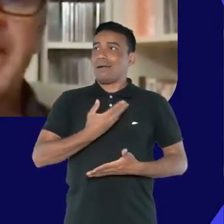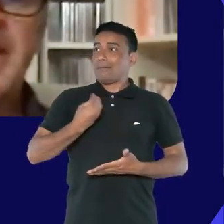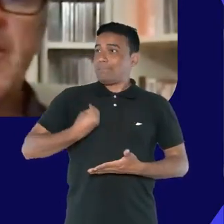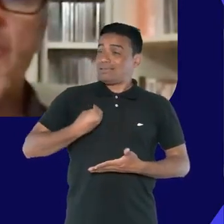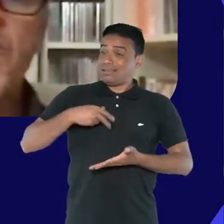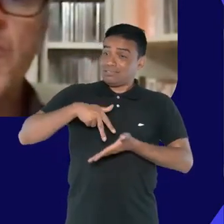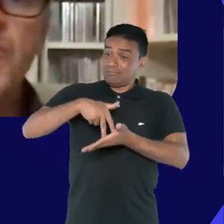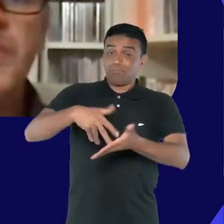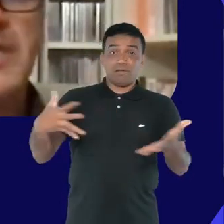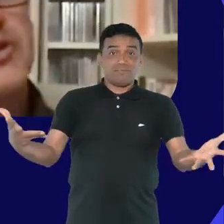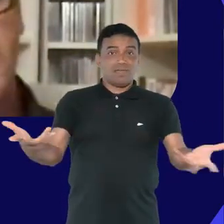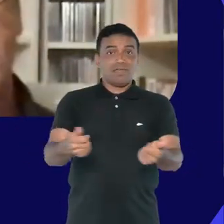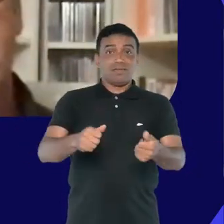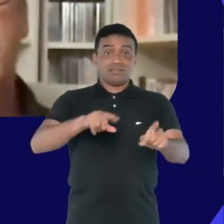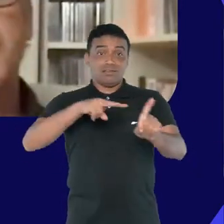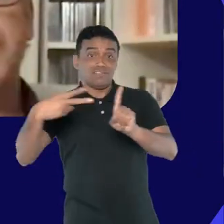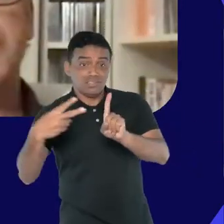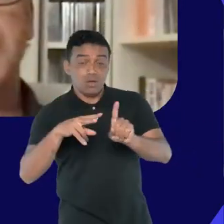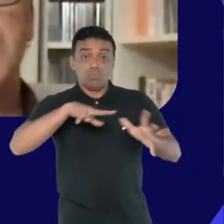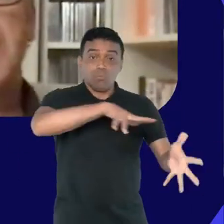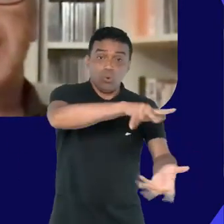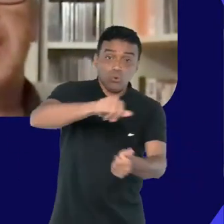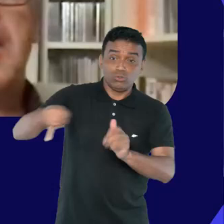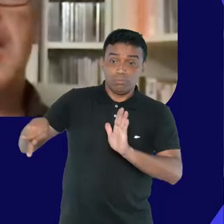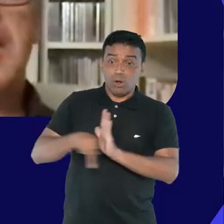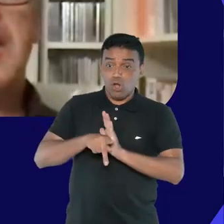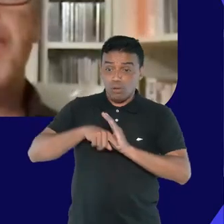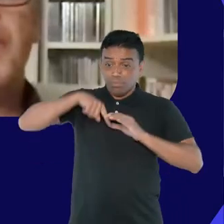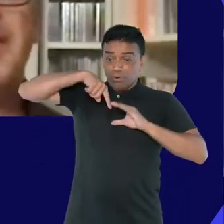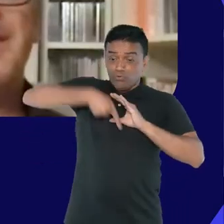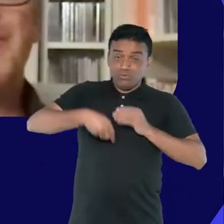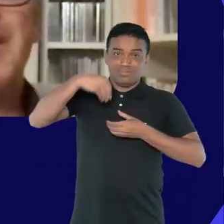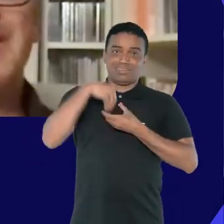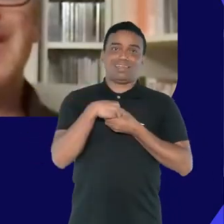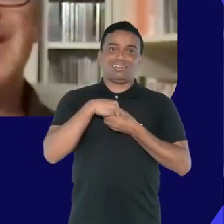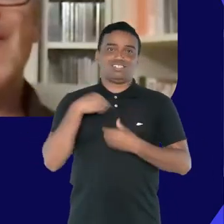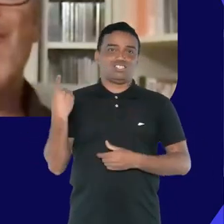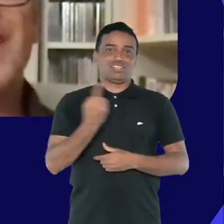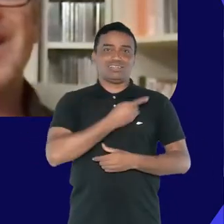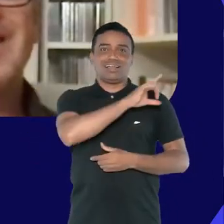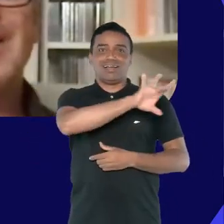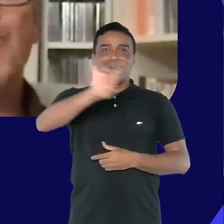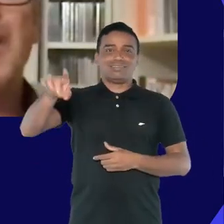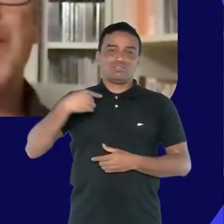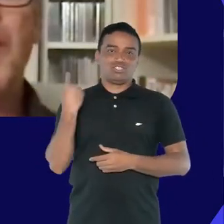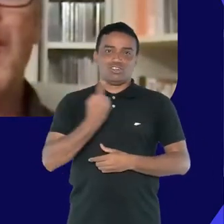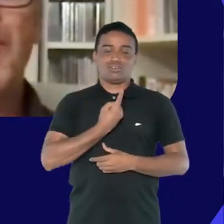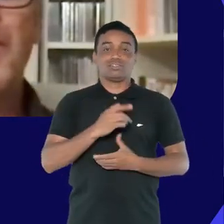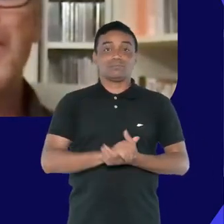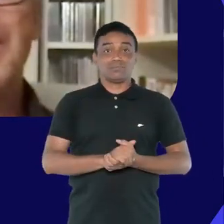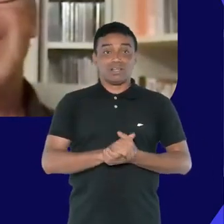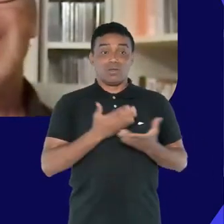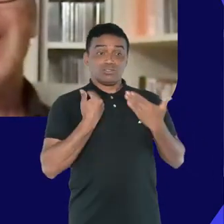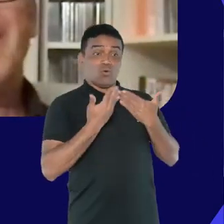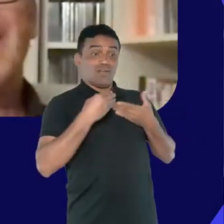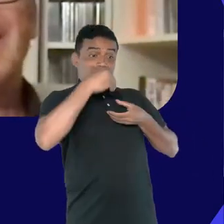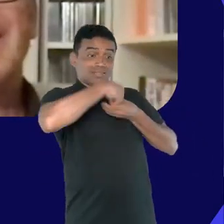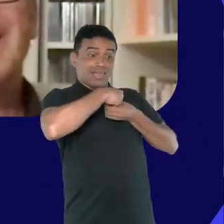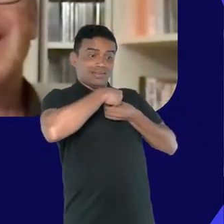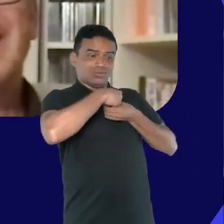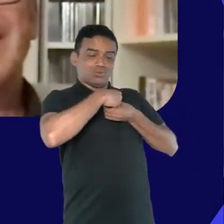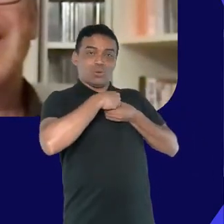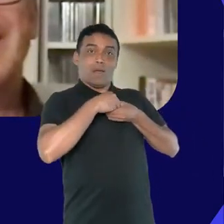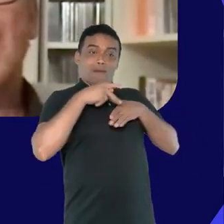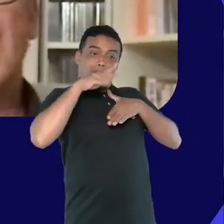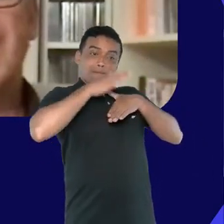atenção plena ao mundo e a nós próprios. E por isso essas conversas comigo próprio, eu